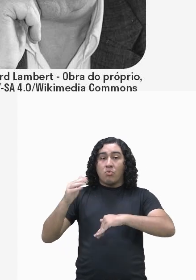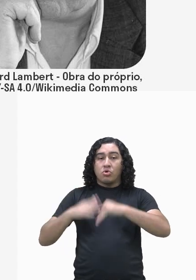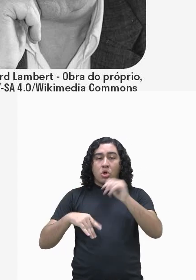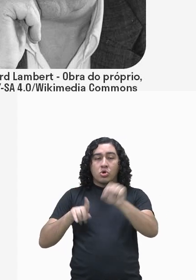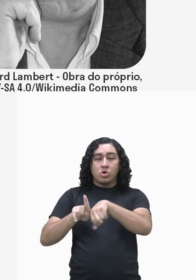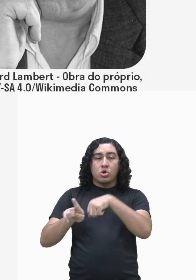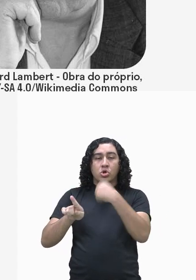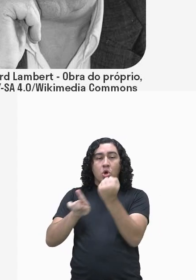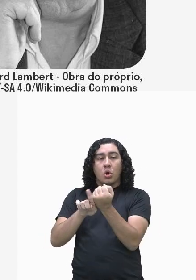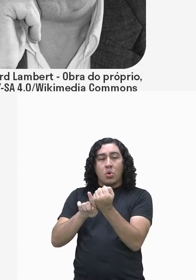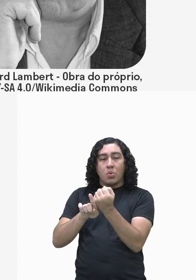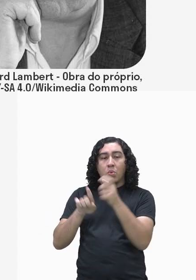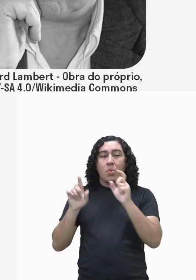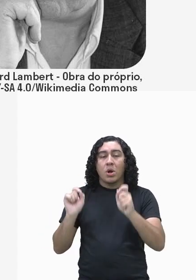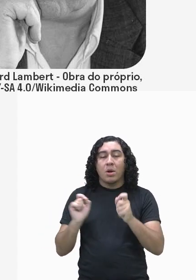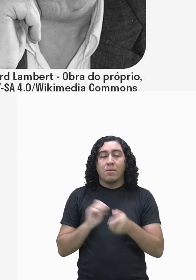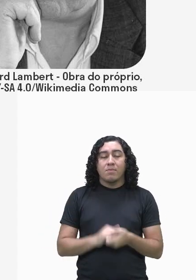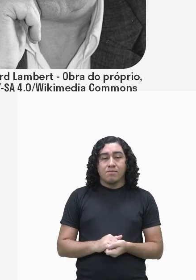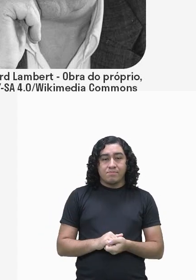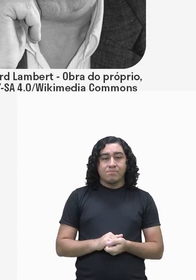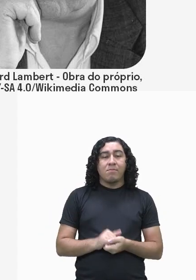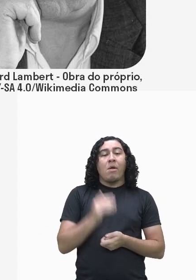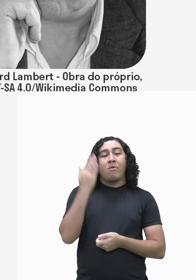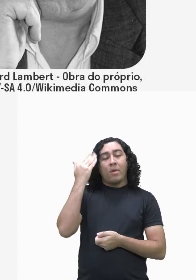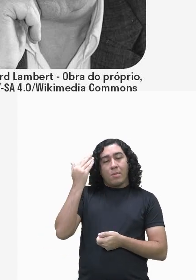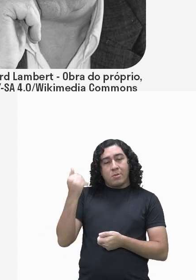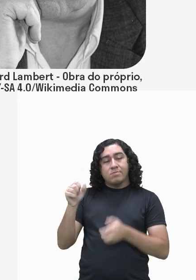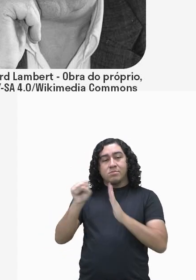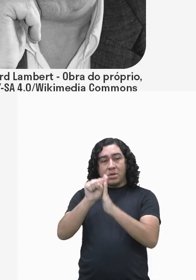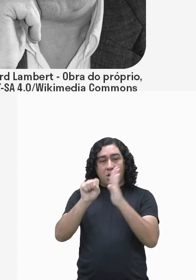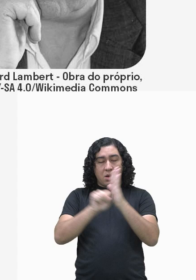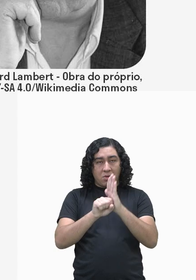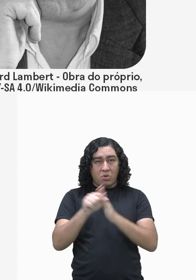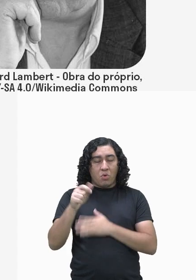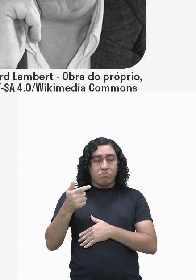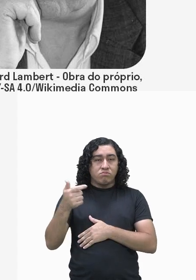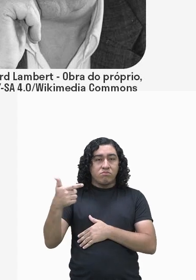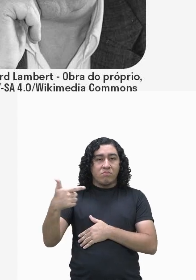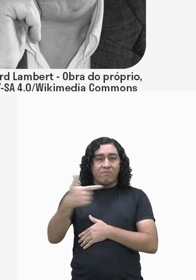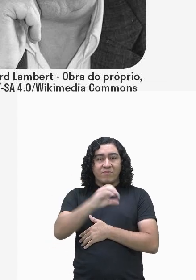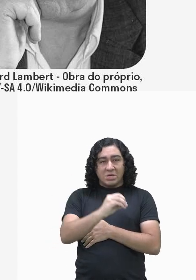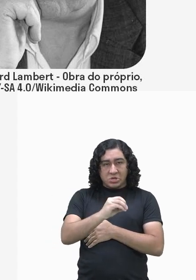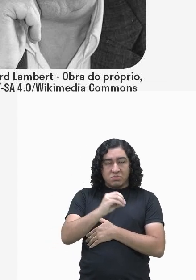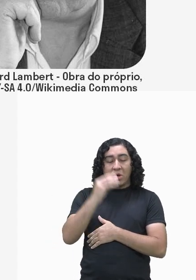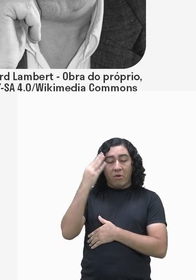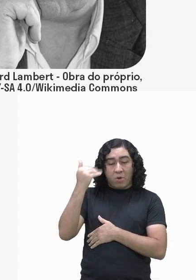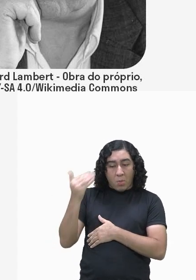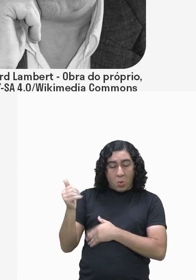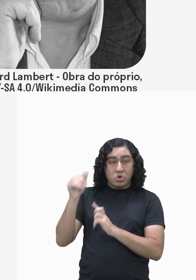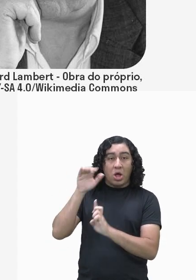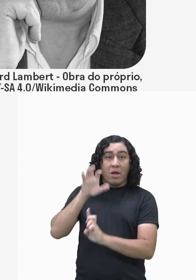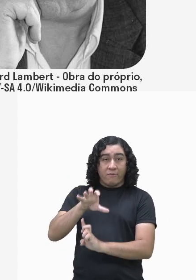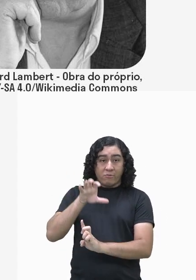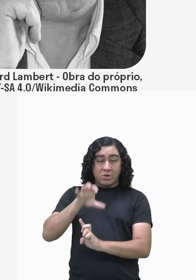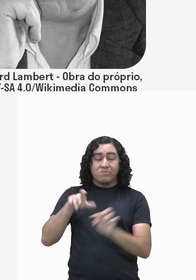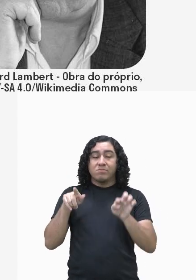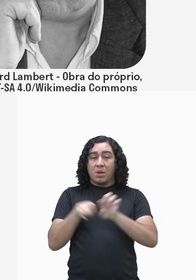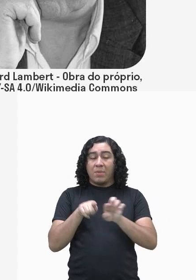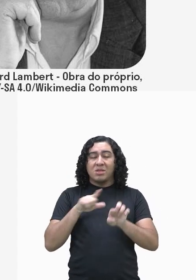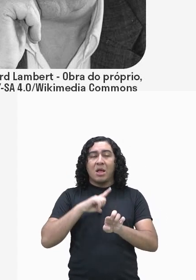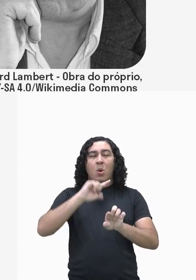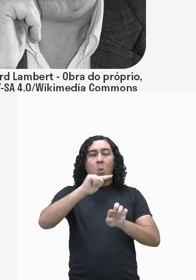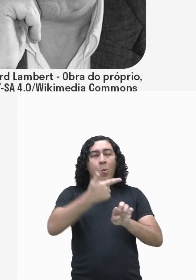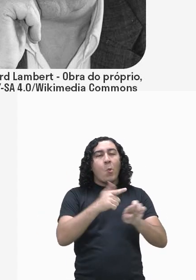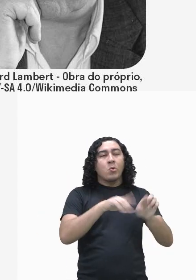que interessante, mais influentes do século XX. Temos outros sociólogos importantes no